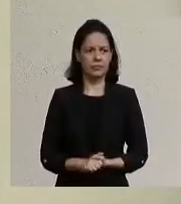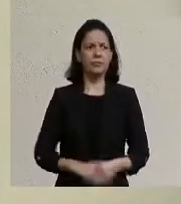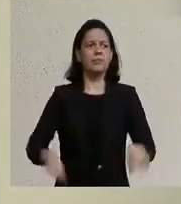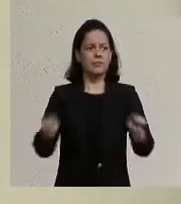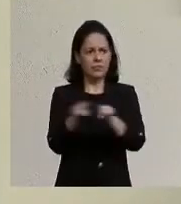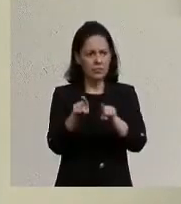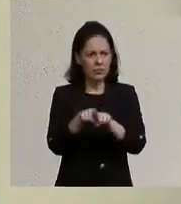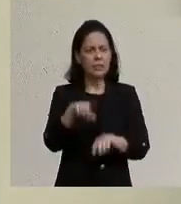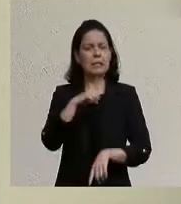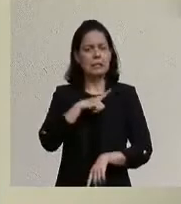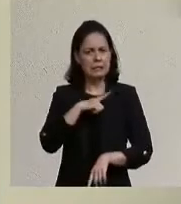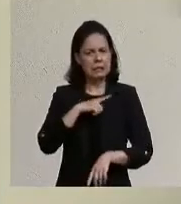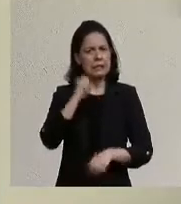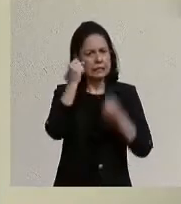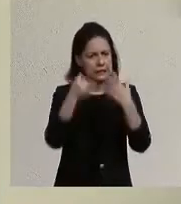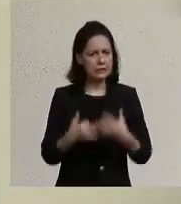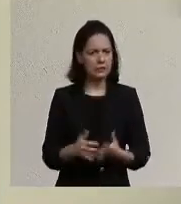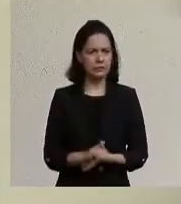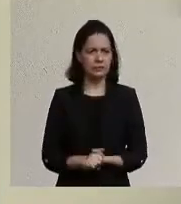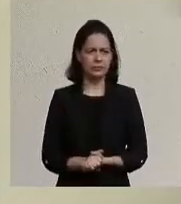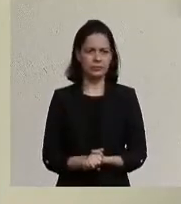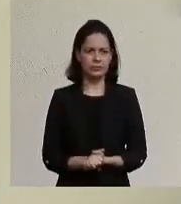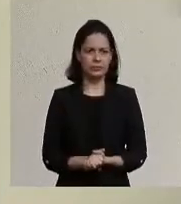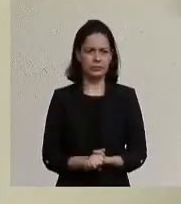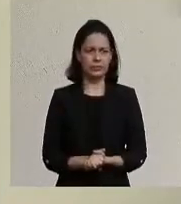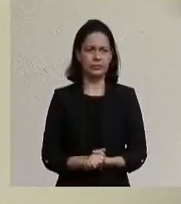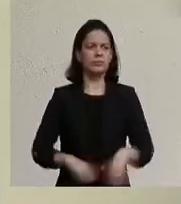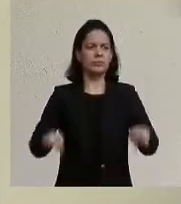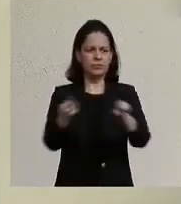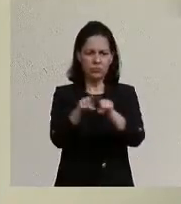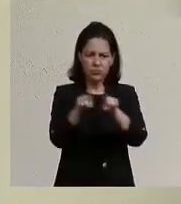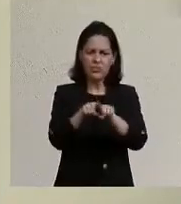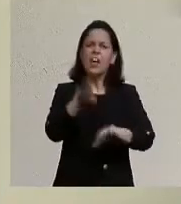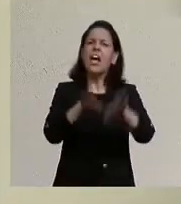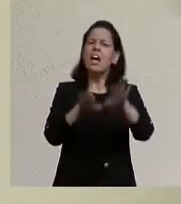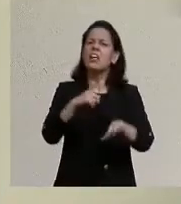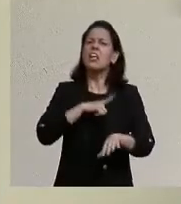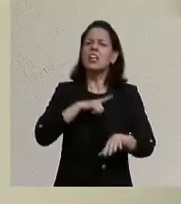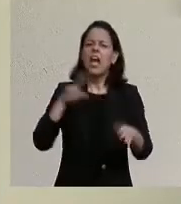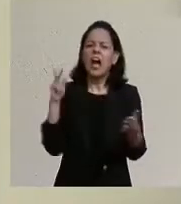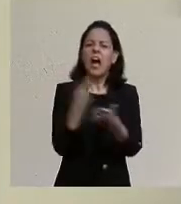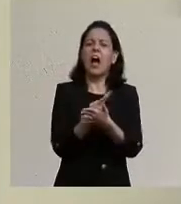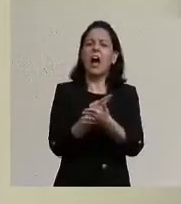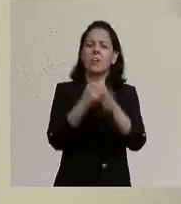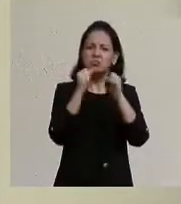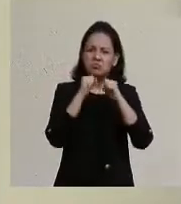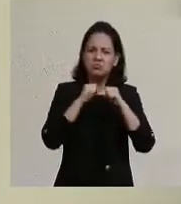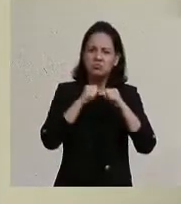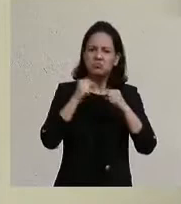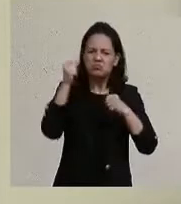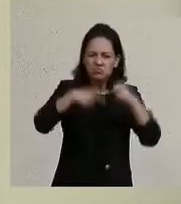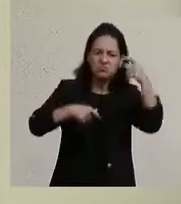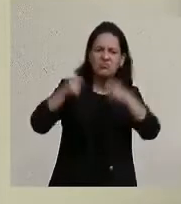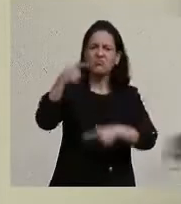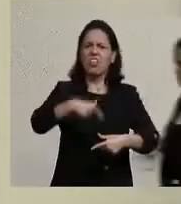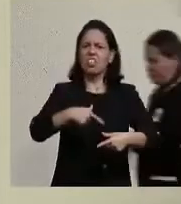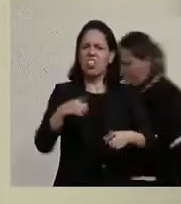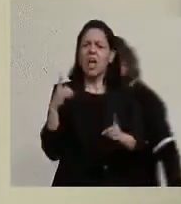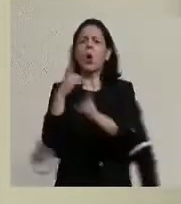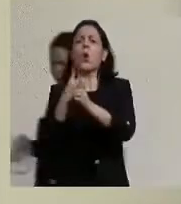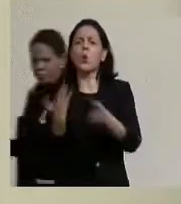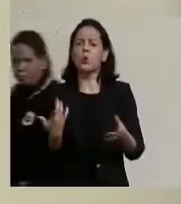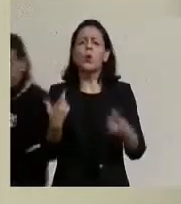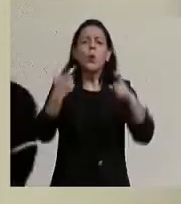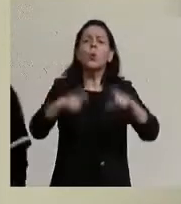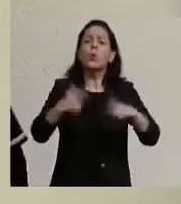é o seguinte o outro que pega e fala o seguinte é que achou e não sei o quê você